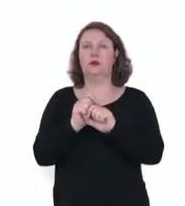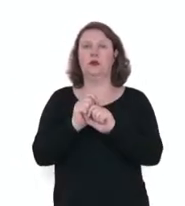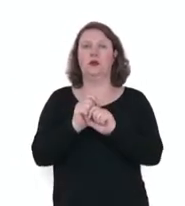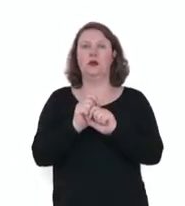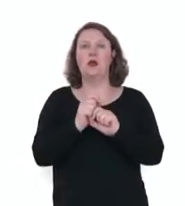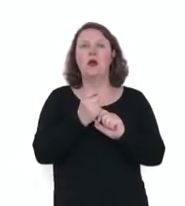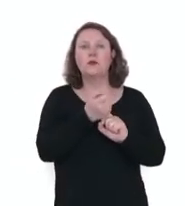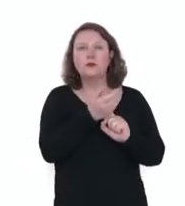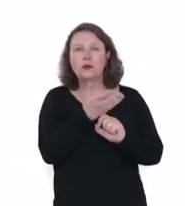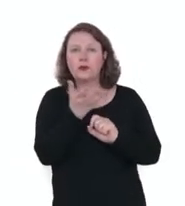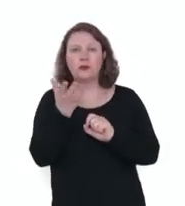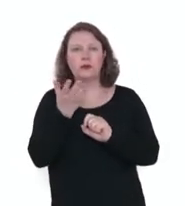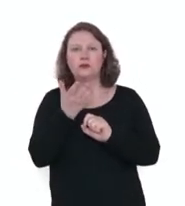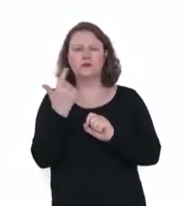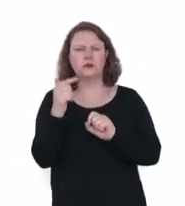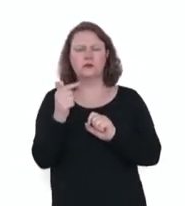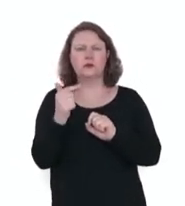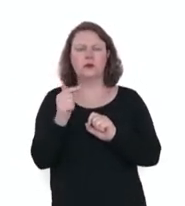autopolinização, então não teve